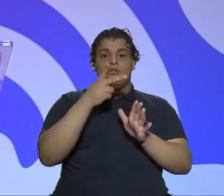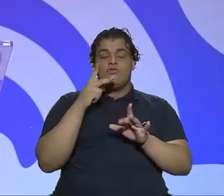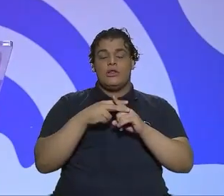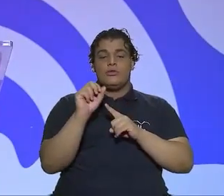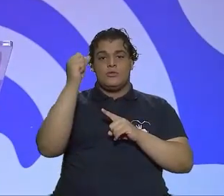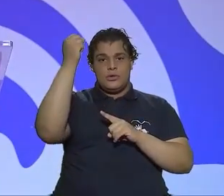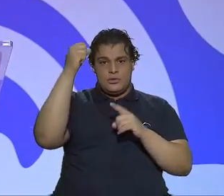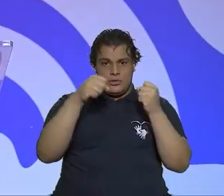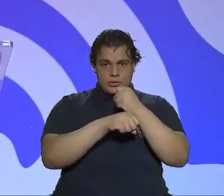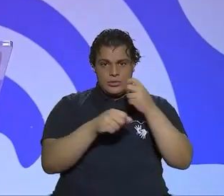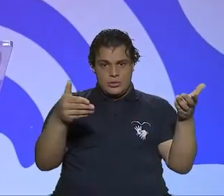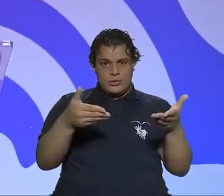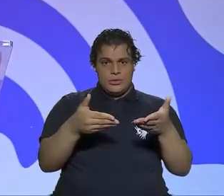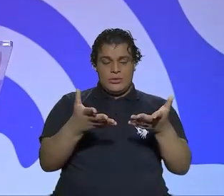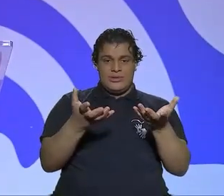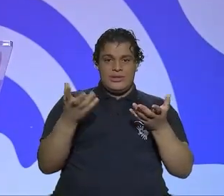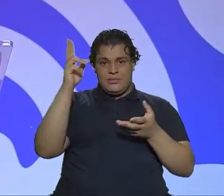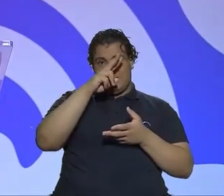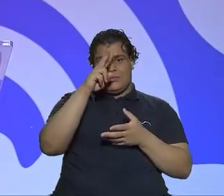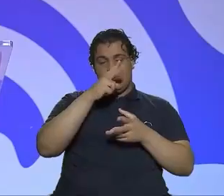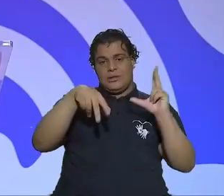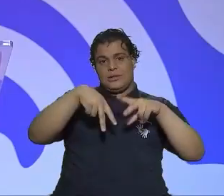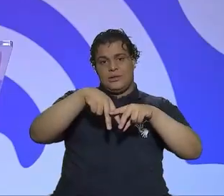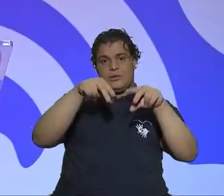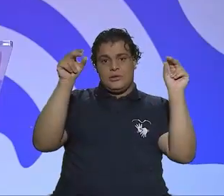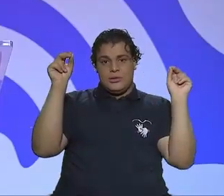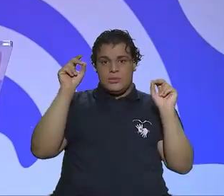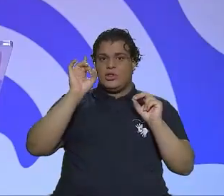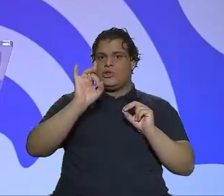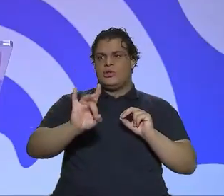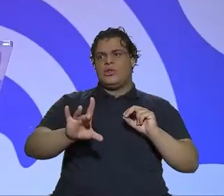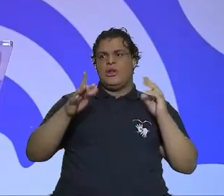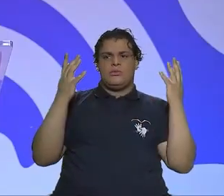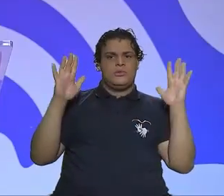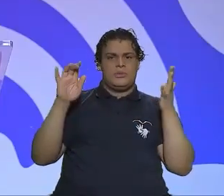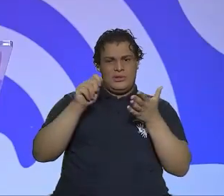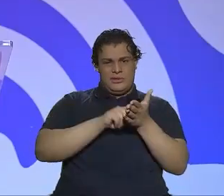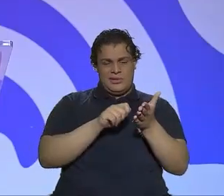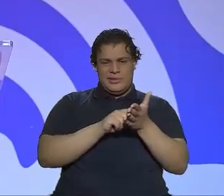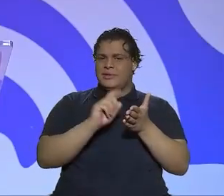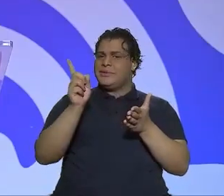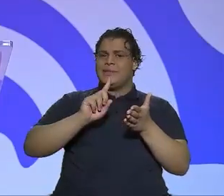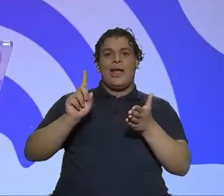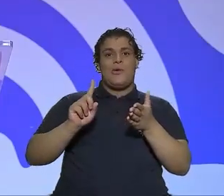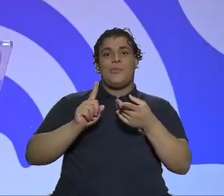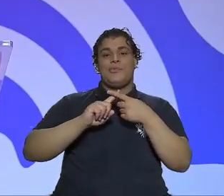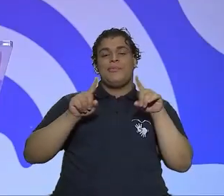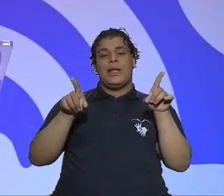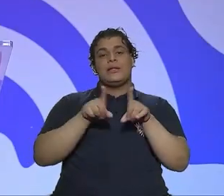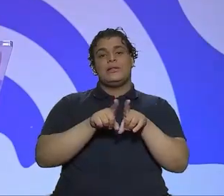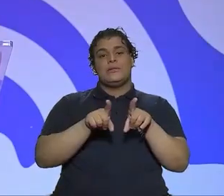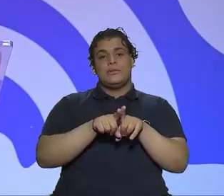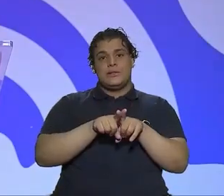ano, queremos lembrar que este prêmio não é apenas uma celebração da escrita,